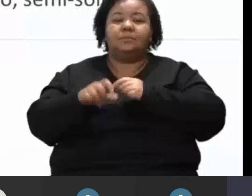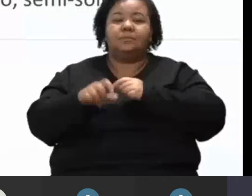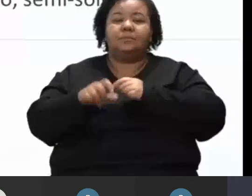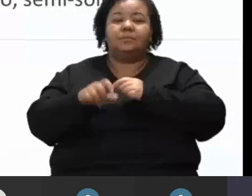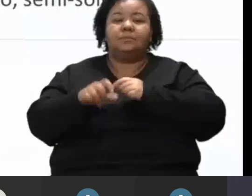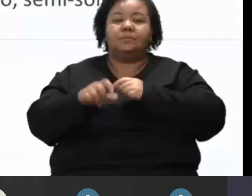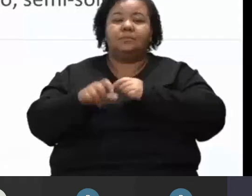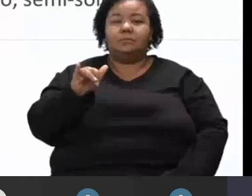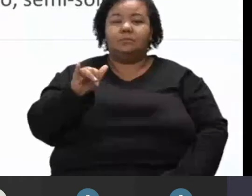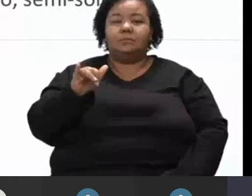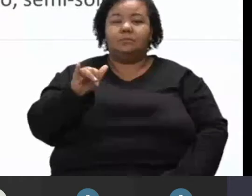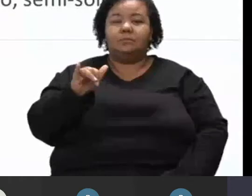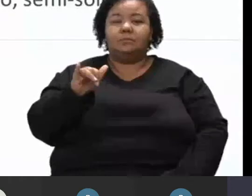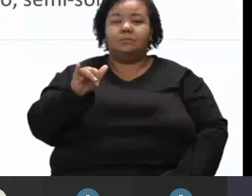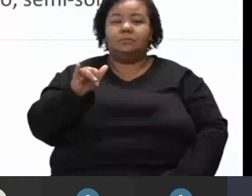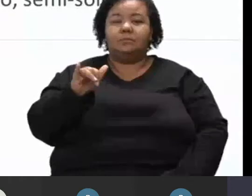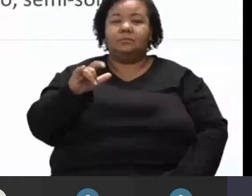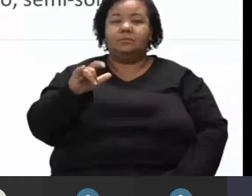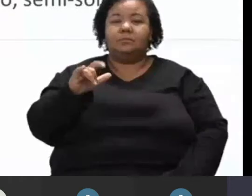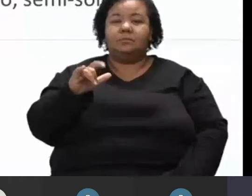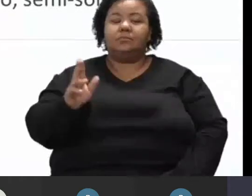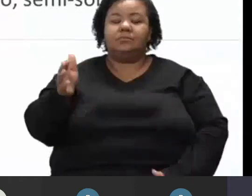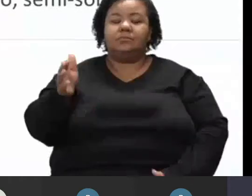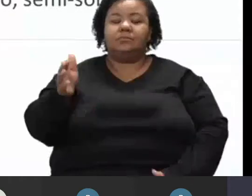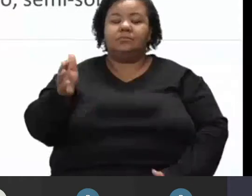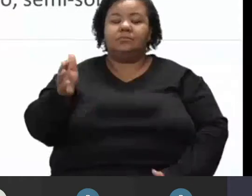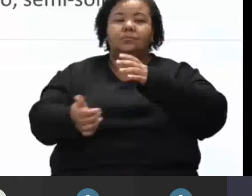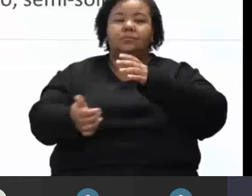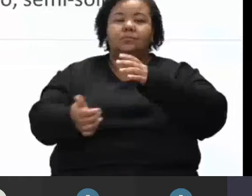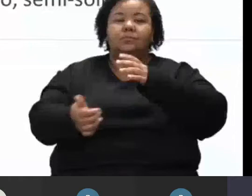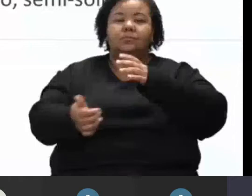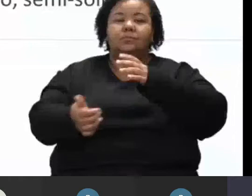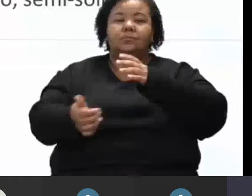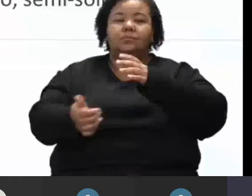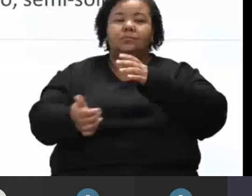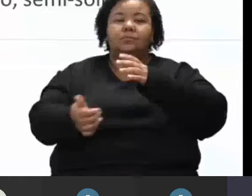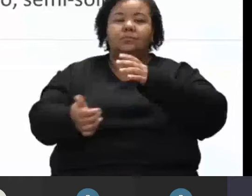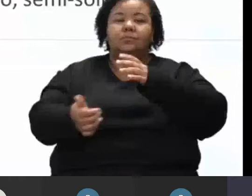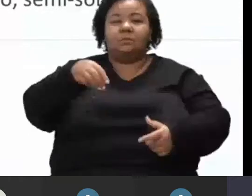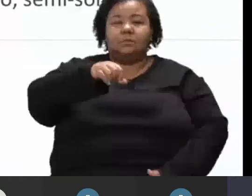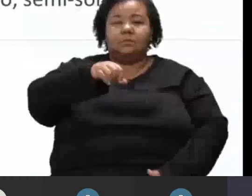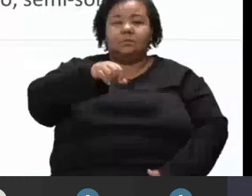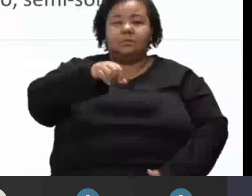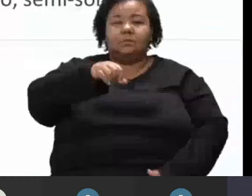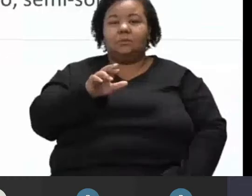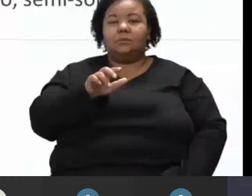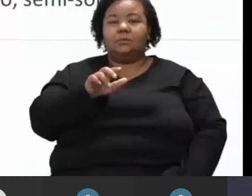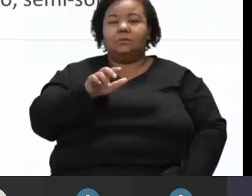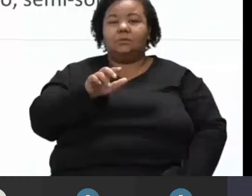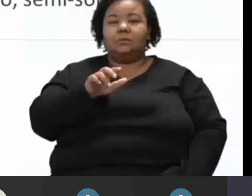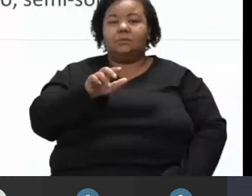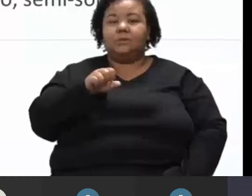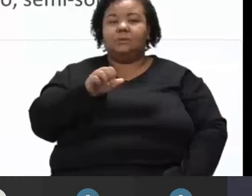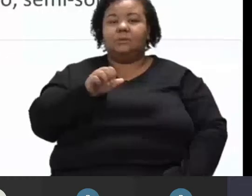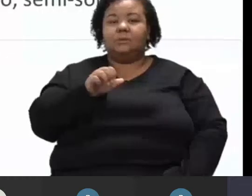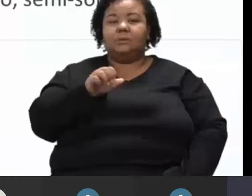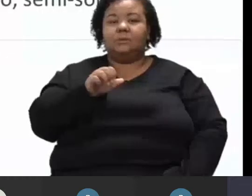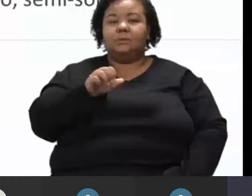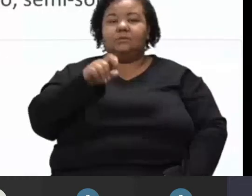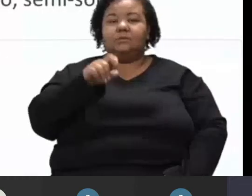laboratório de microbiologia para o crescimento desses micro-organismos. E ele pode ser classificado de acordo com a